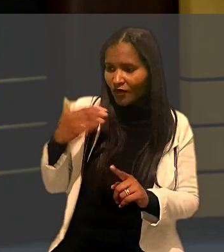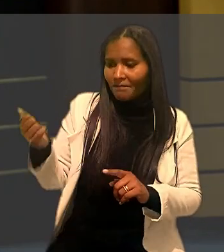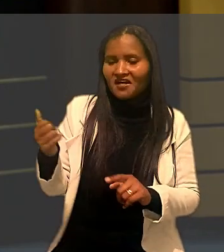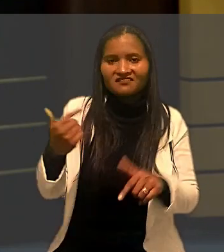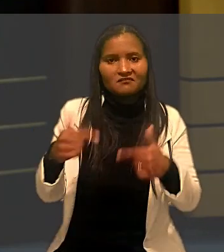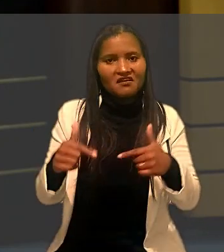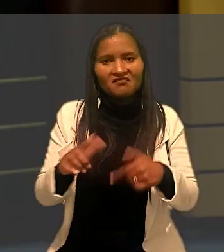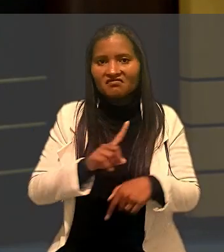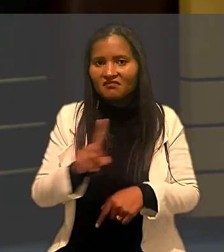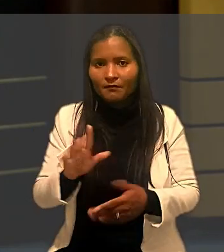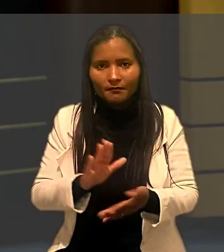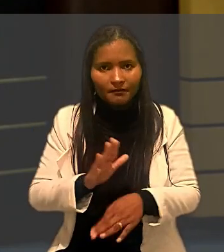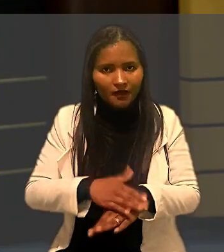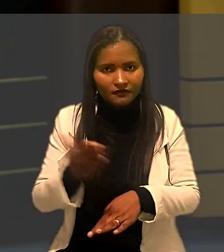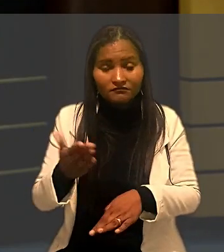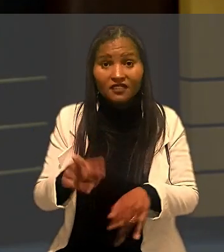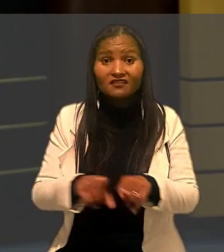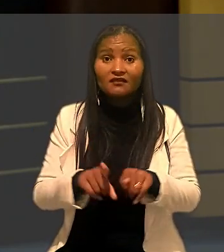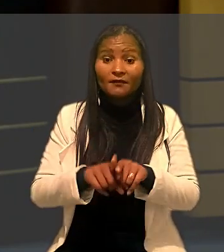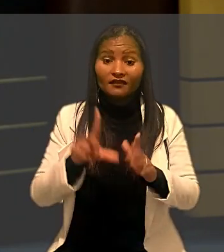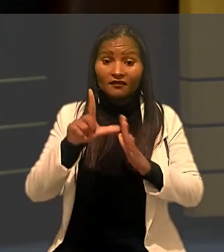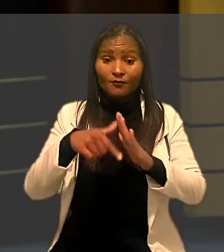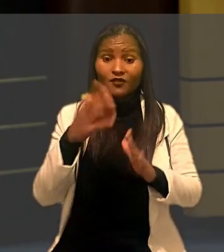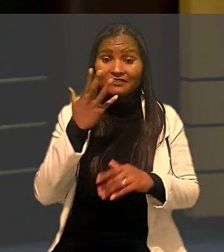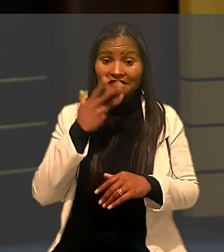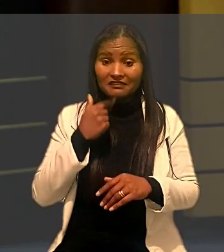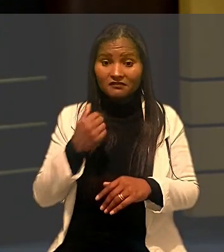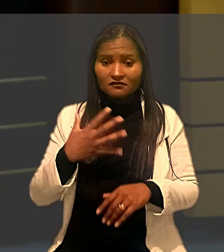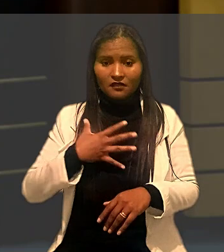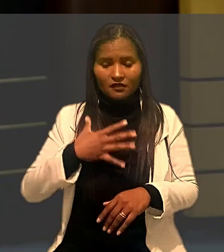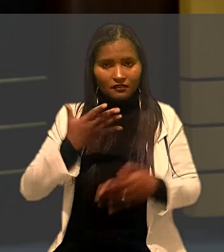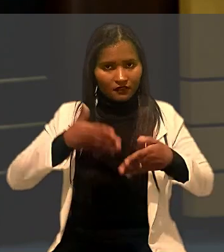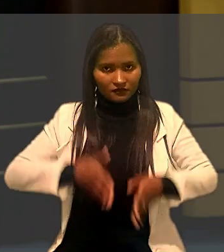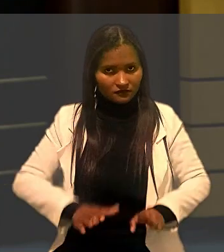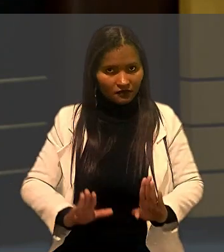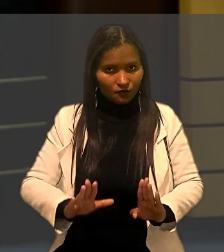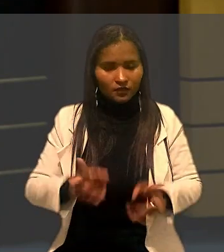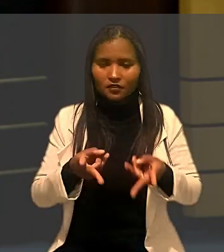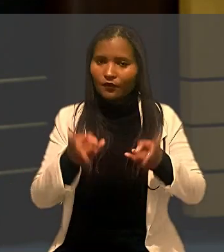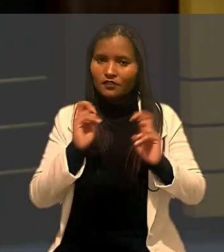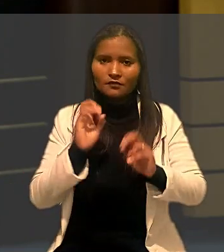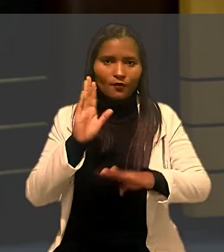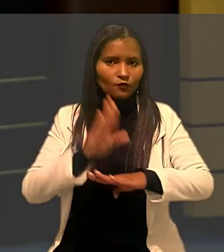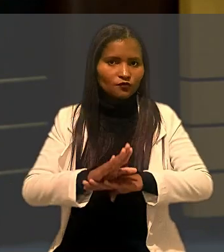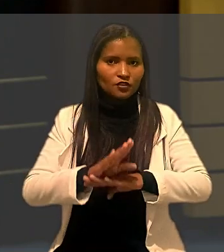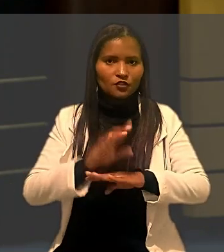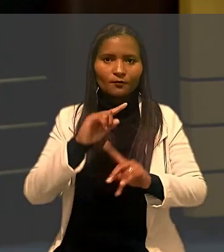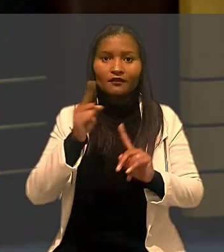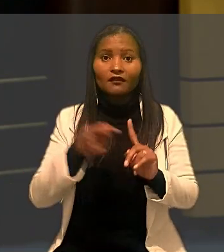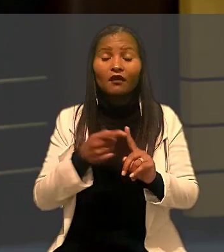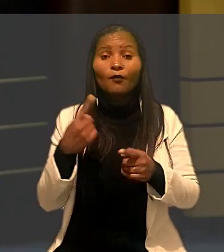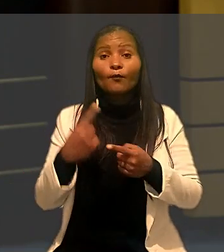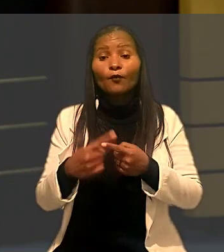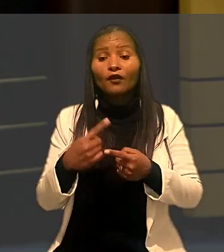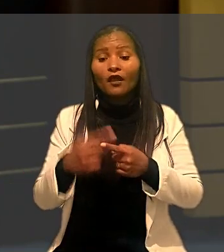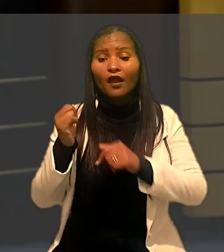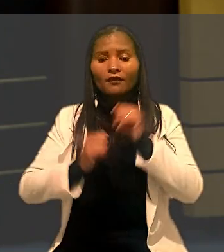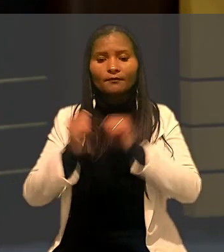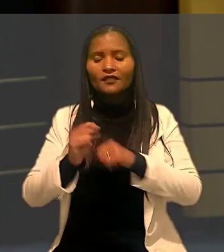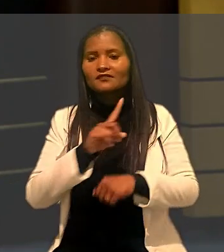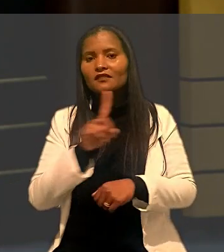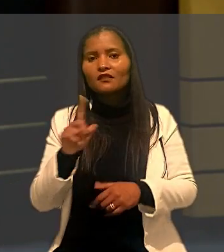prestar serviço e, após o nascimento da criança, não recebeu o auxílio maternidade do INSS, porque a